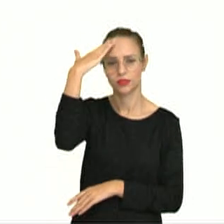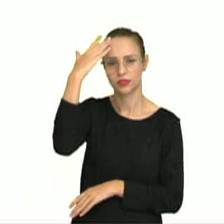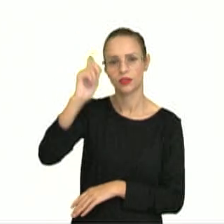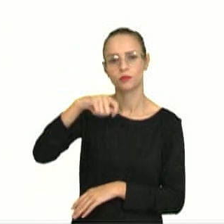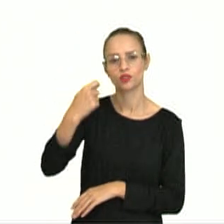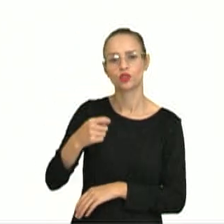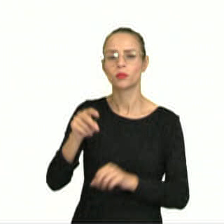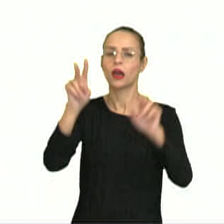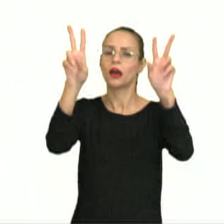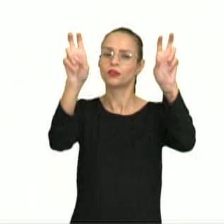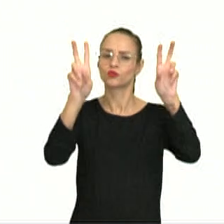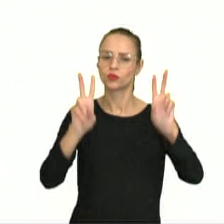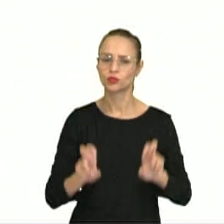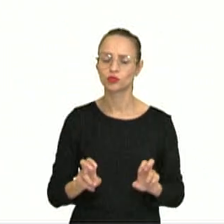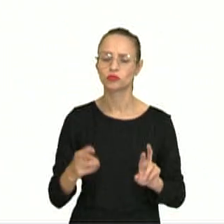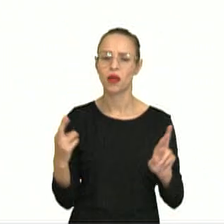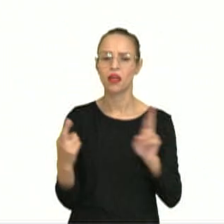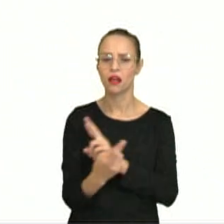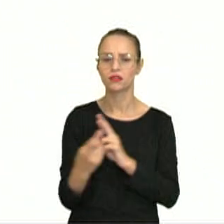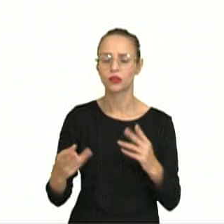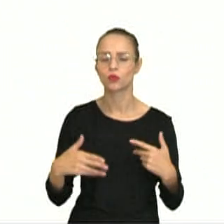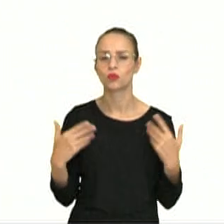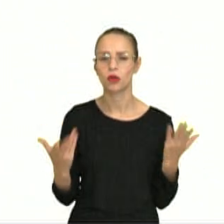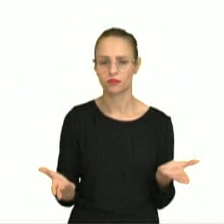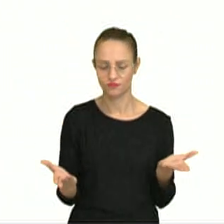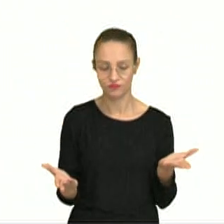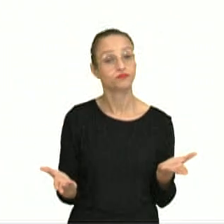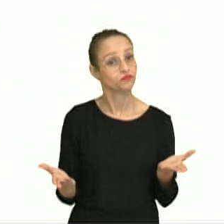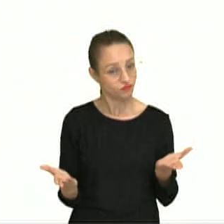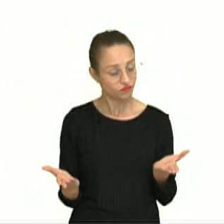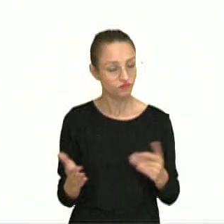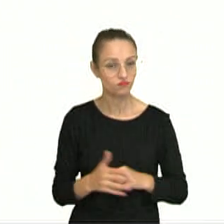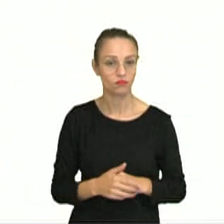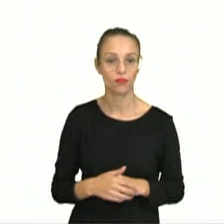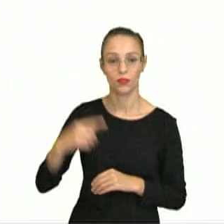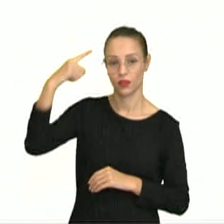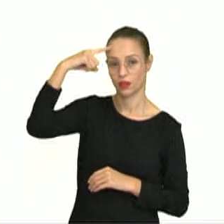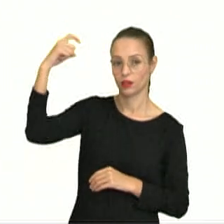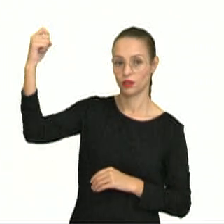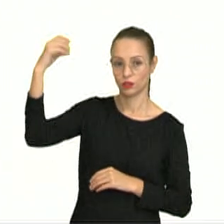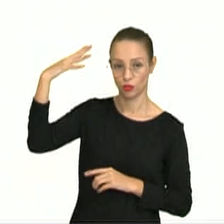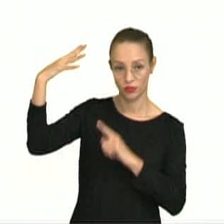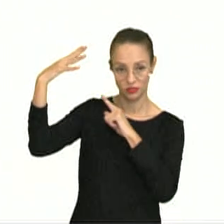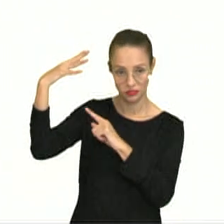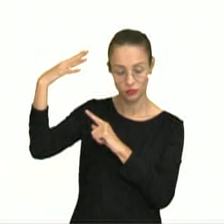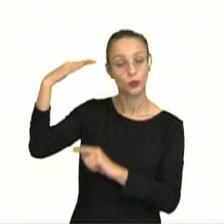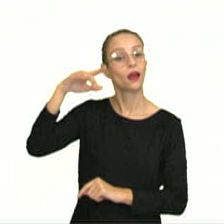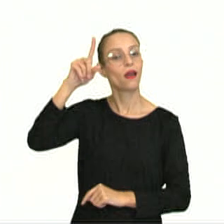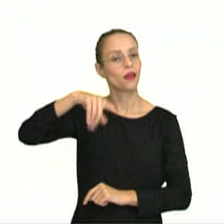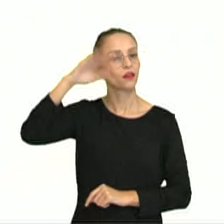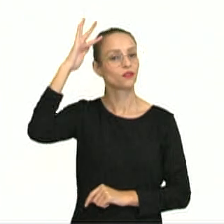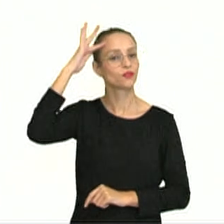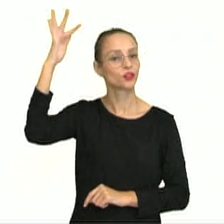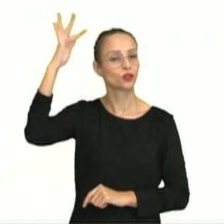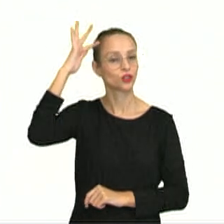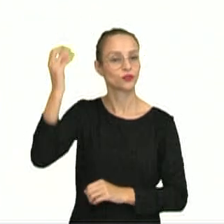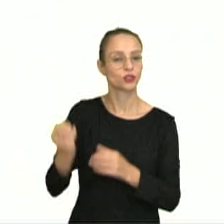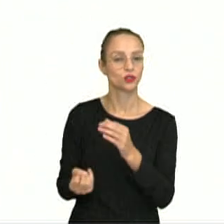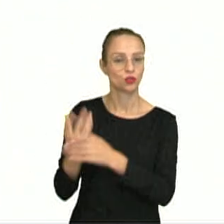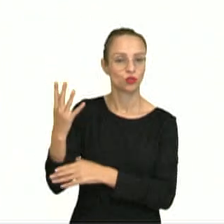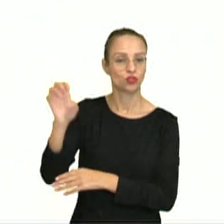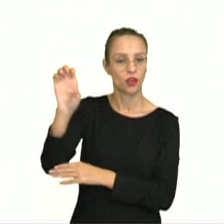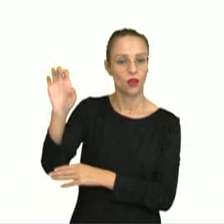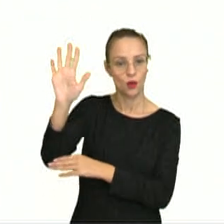dois assuntos têm a ver um com o outro? Bom, o iluminismo, ele é uma filosofia, né, que surge ali